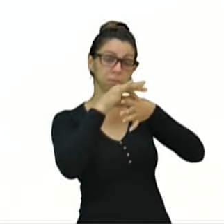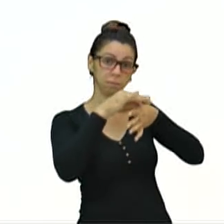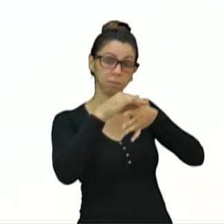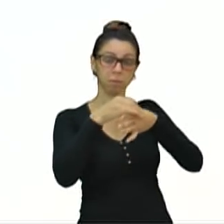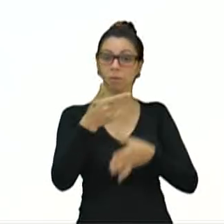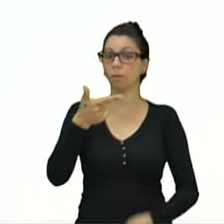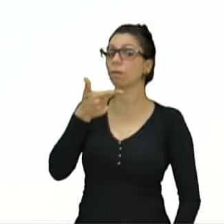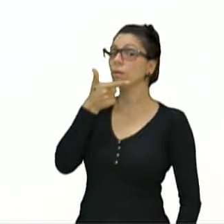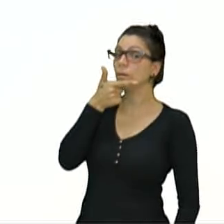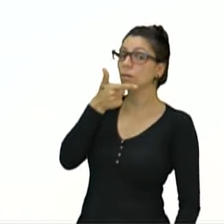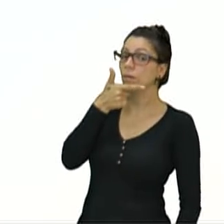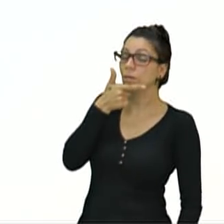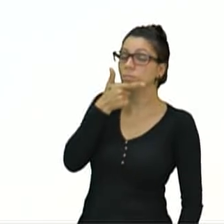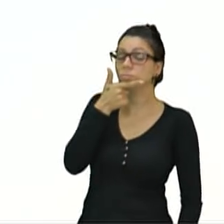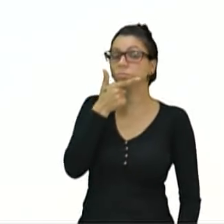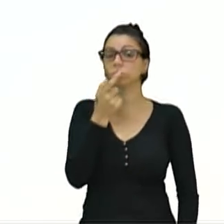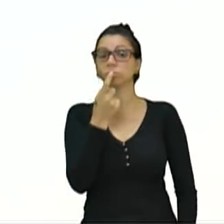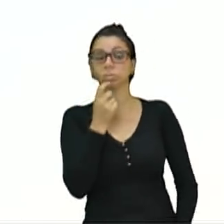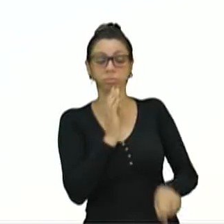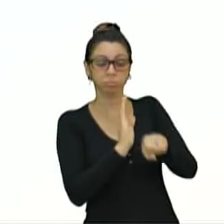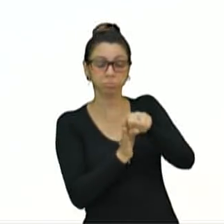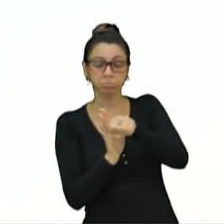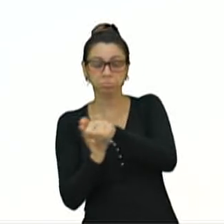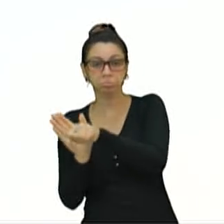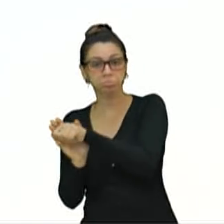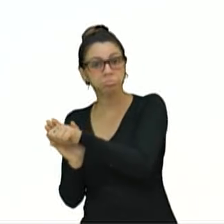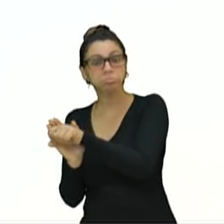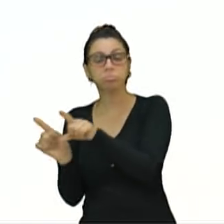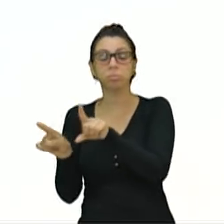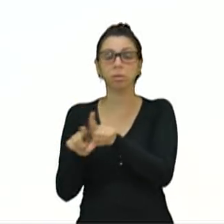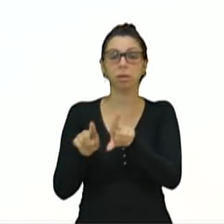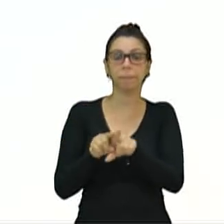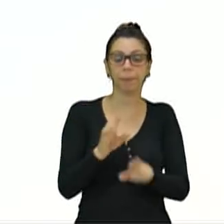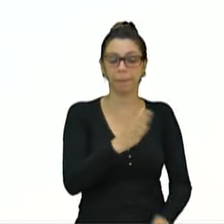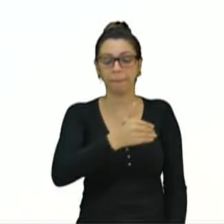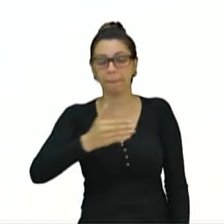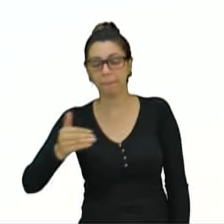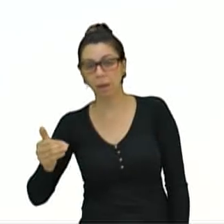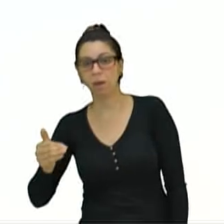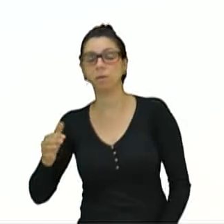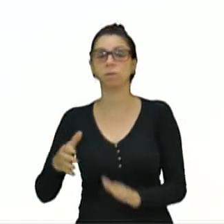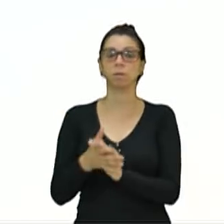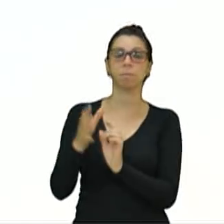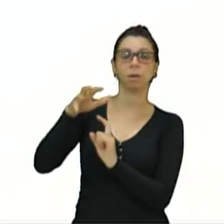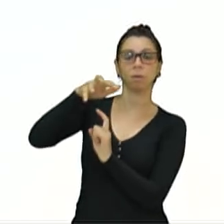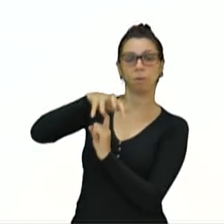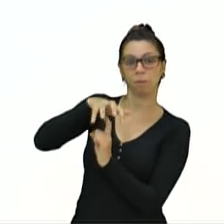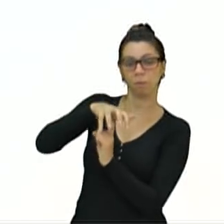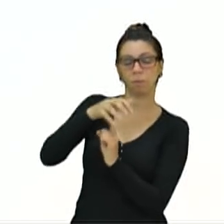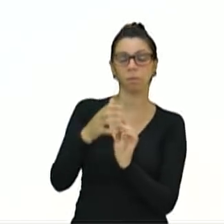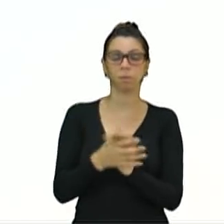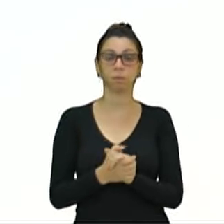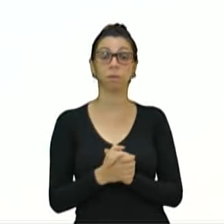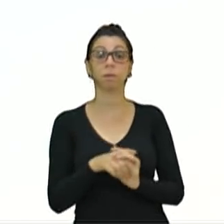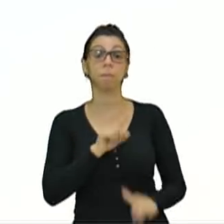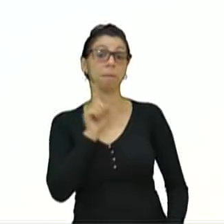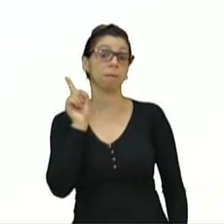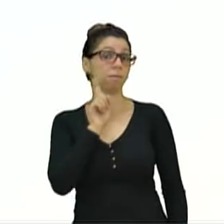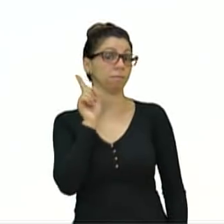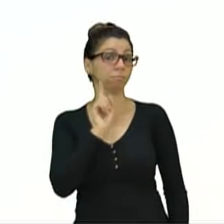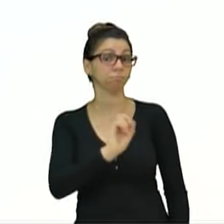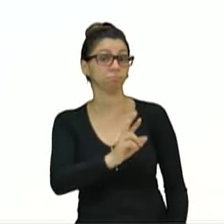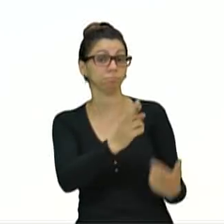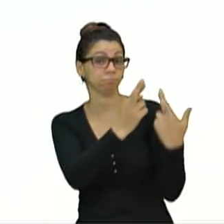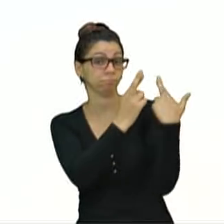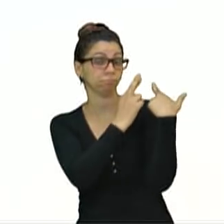queijo parmesão, tomate, frutos do mar e cogumelos. Ele é responsável por